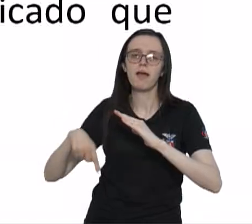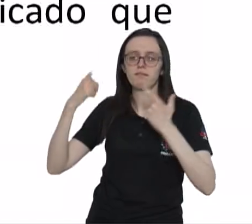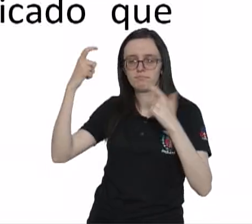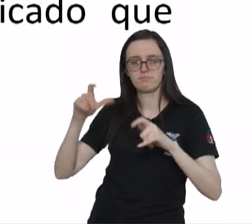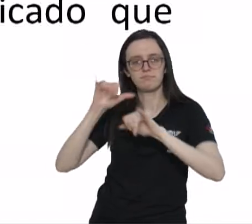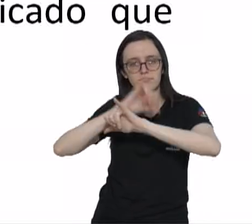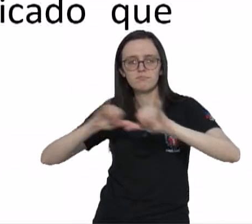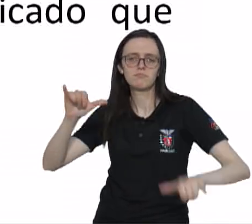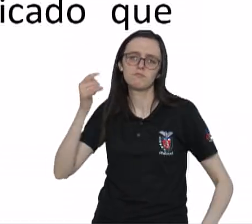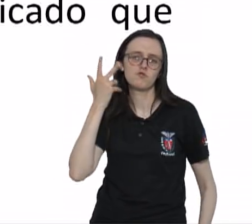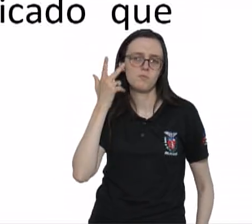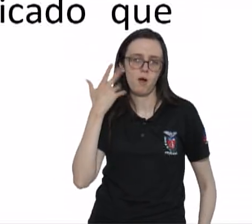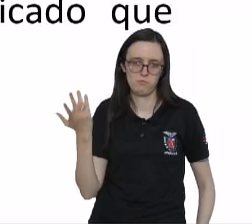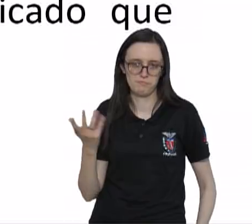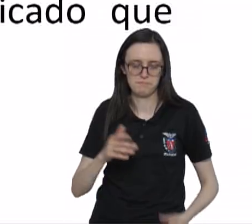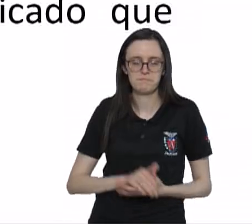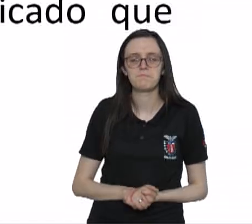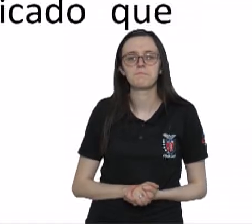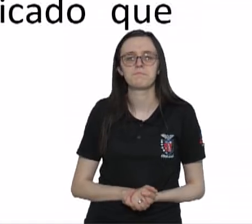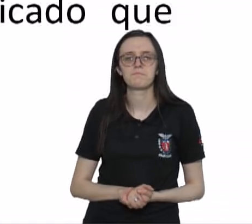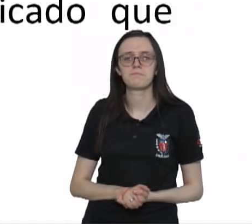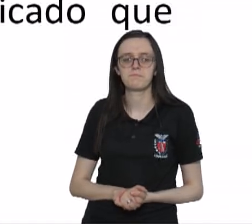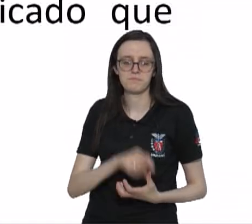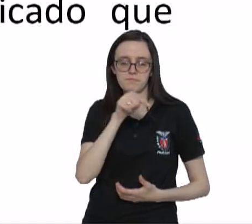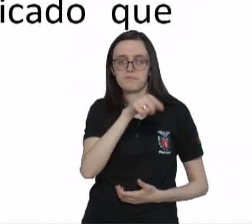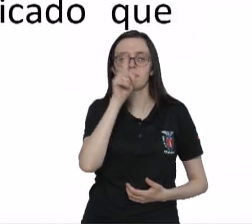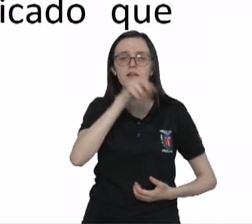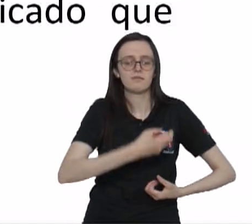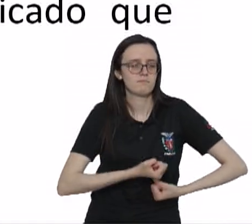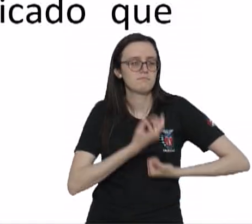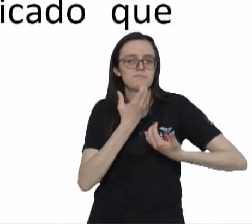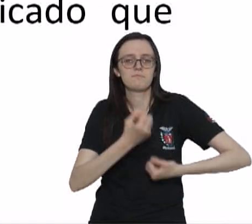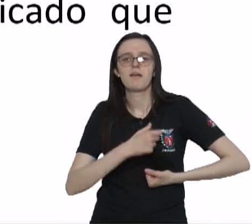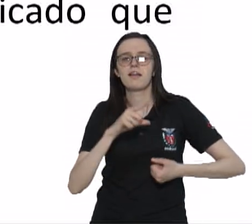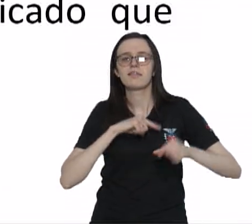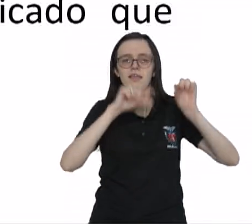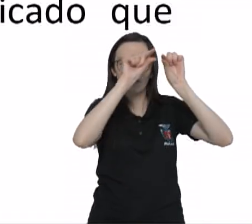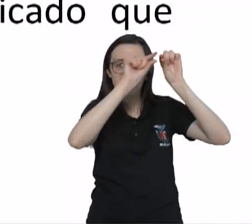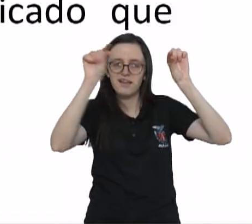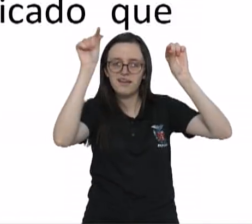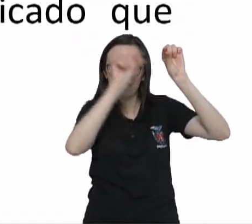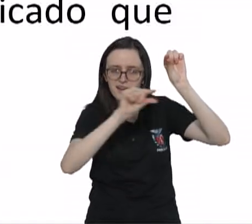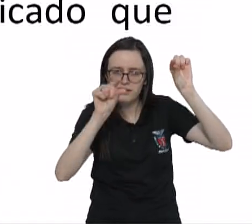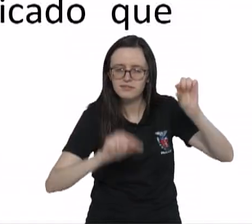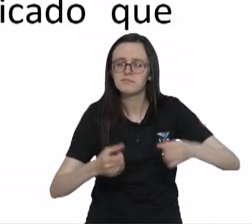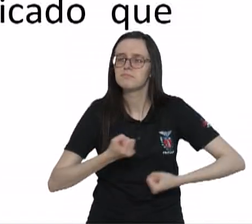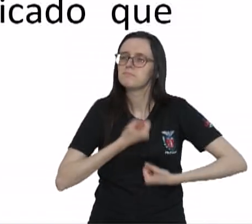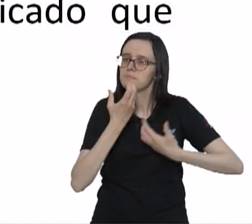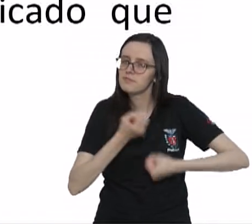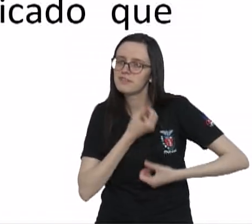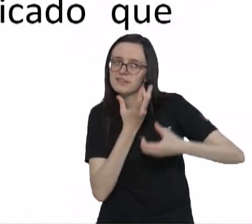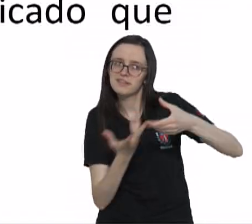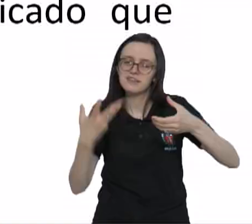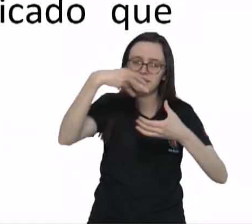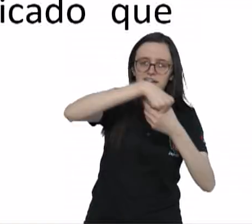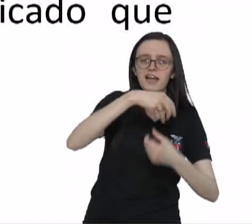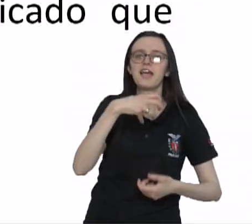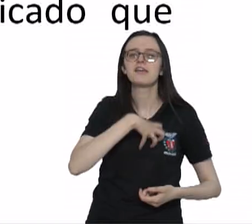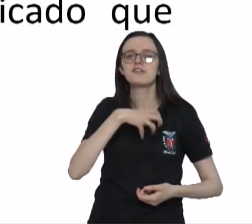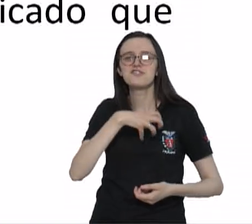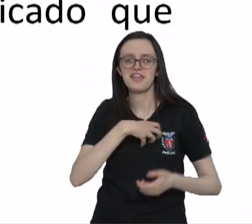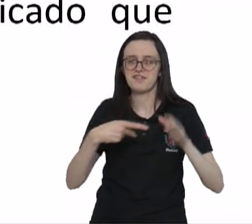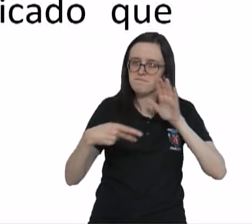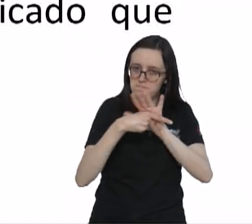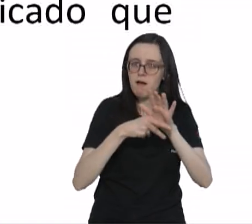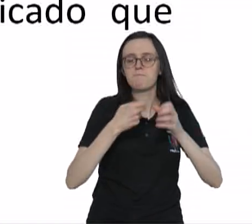O classificado poético, eles têm, né? Eles são versos cheios de poesia que, né, com essa linguagem da